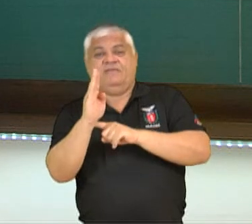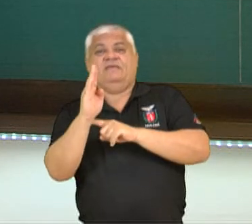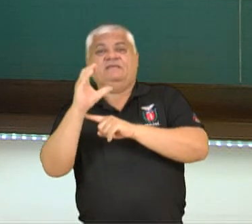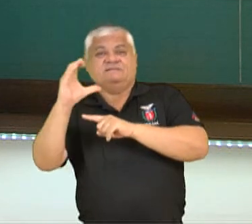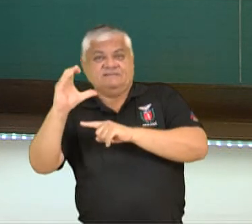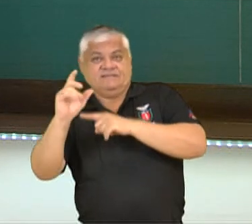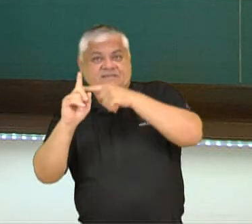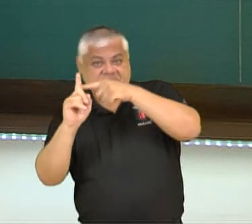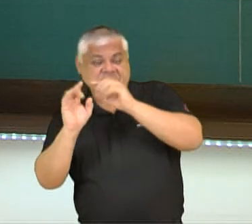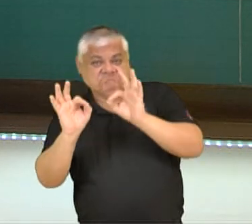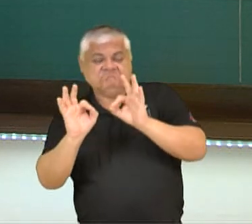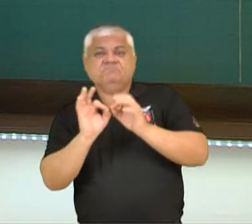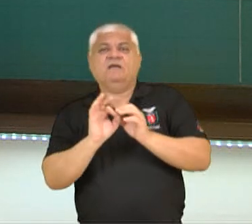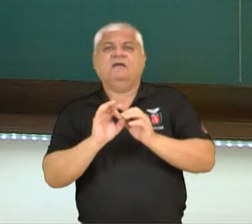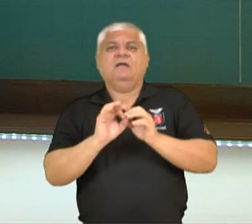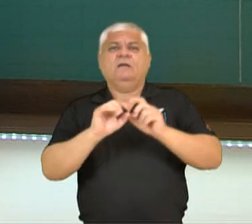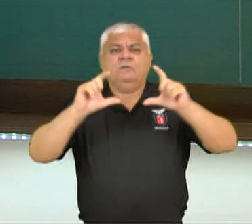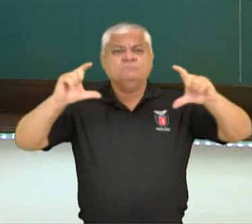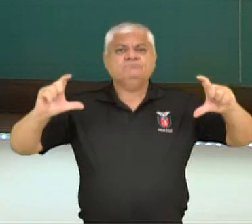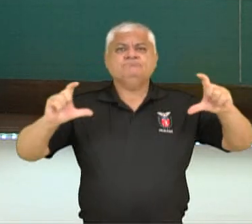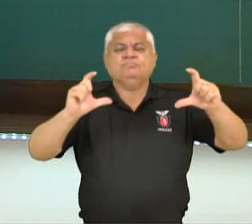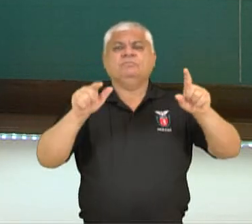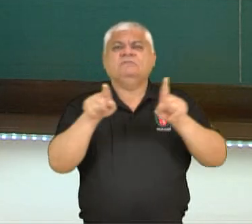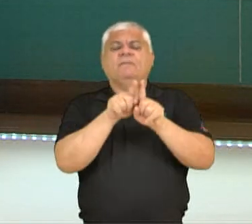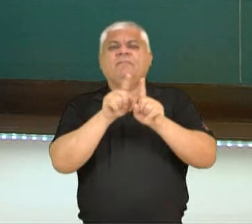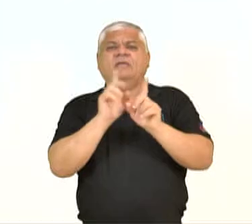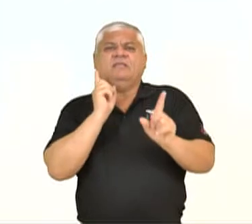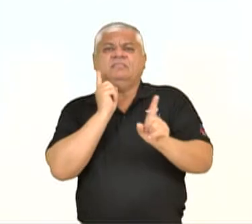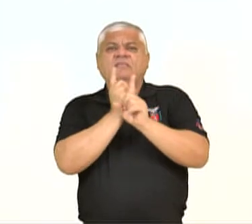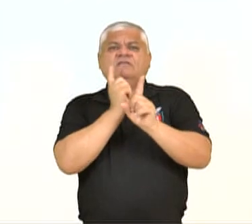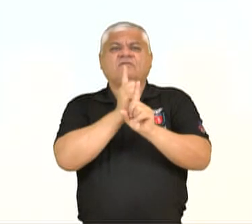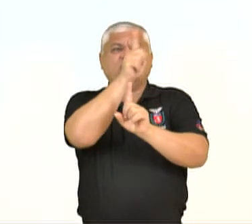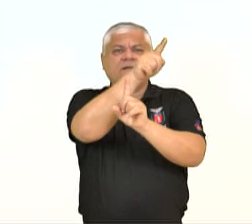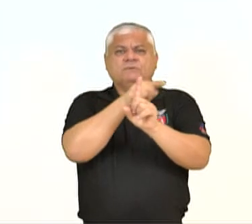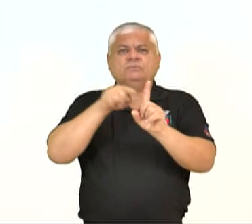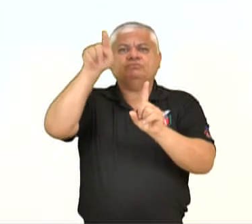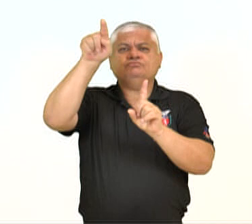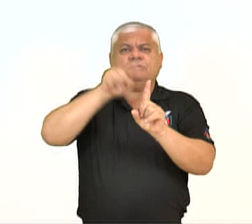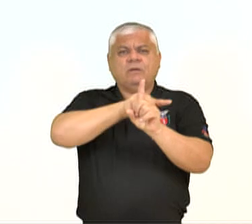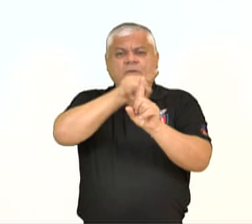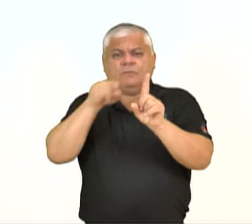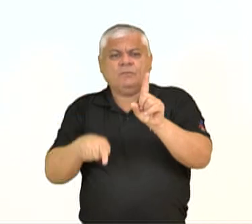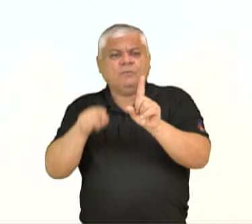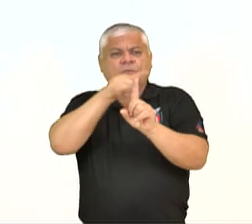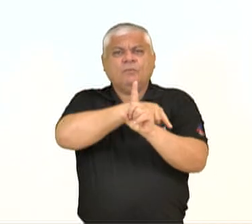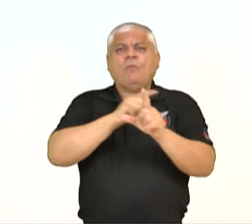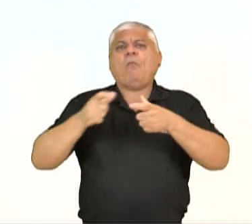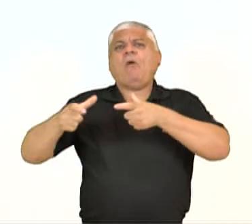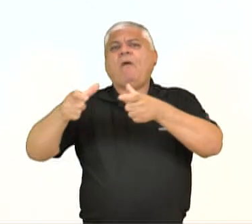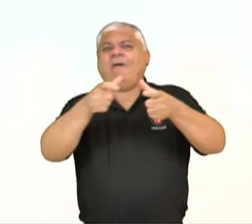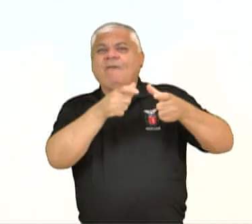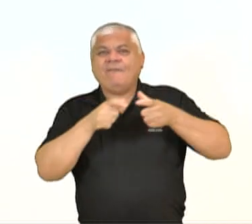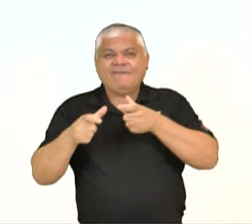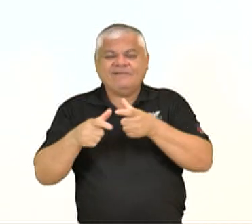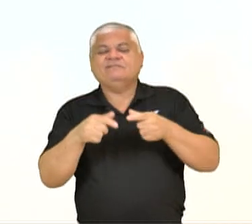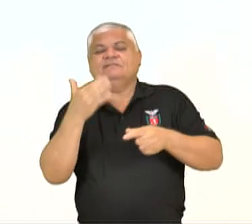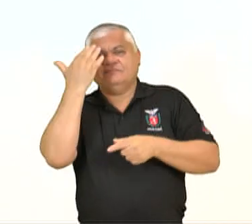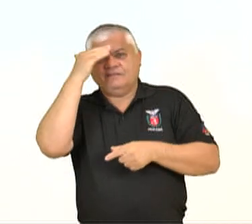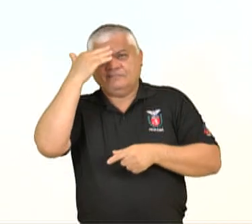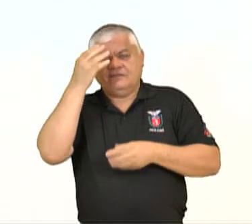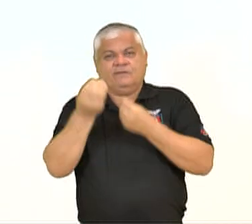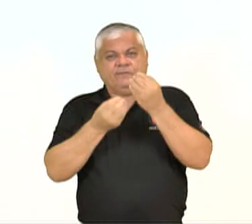forma completa, e também identificar o vértice da parábola de uma função quadrática algebricamente e graficamente. Nós temos